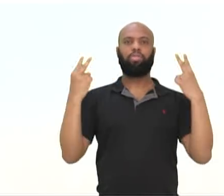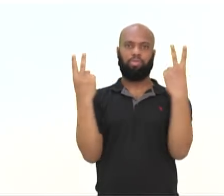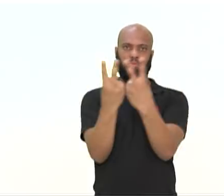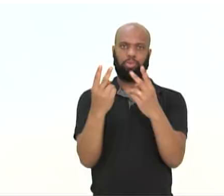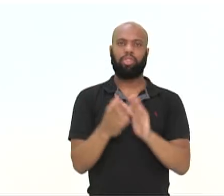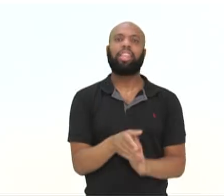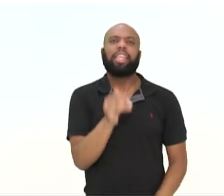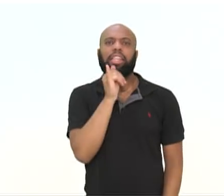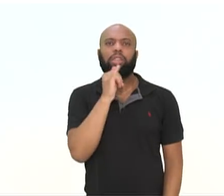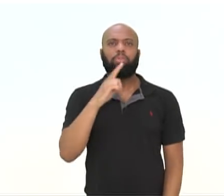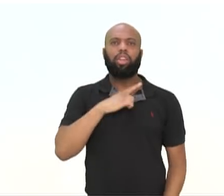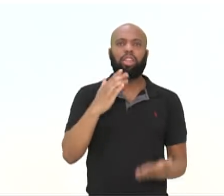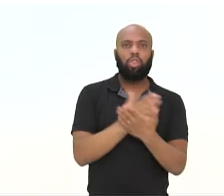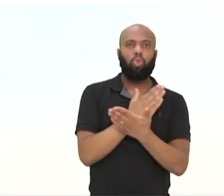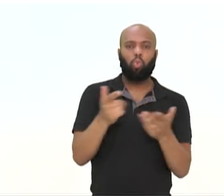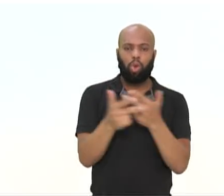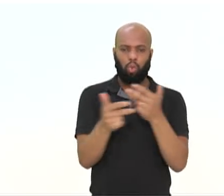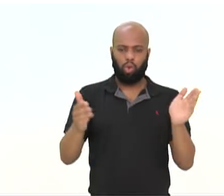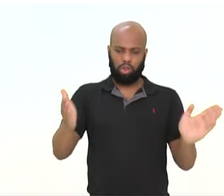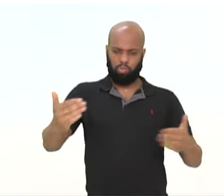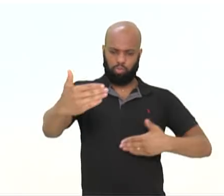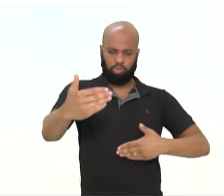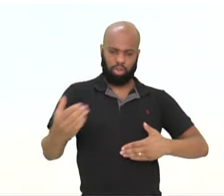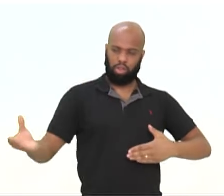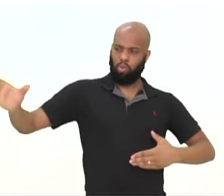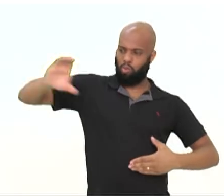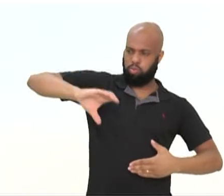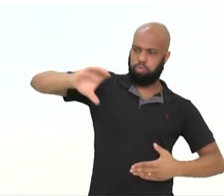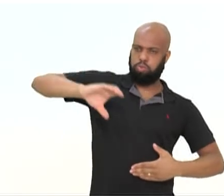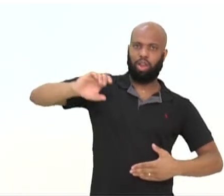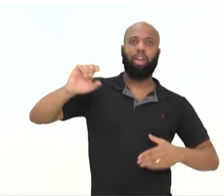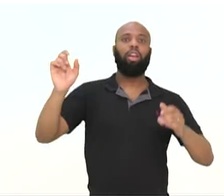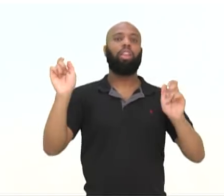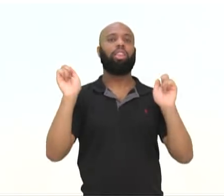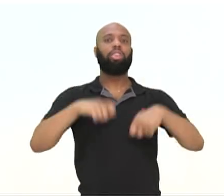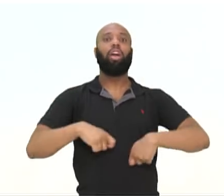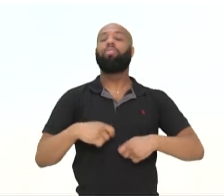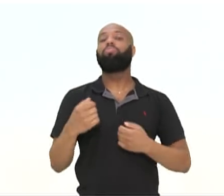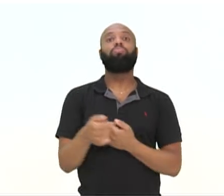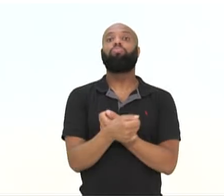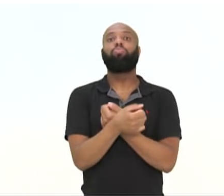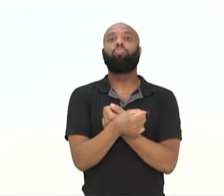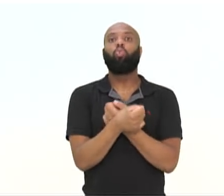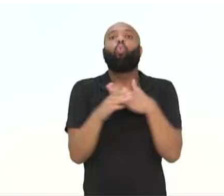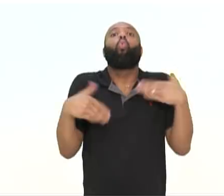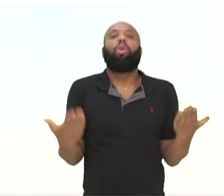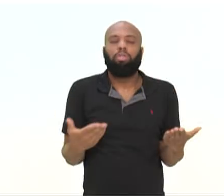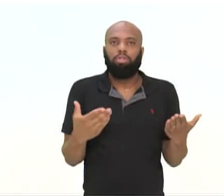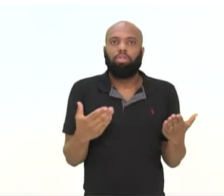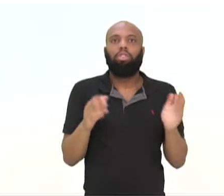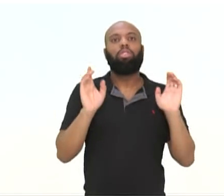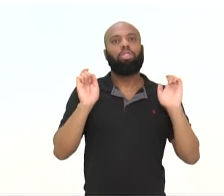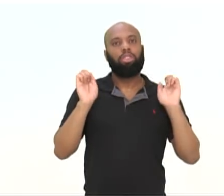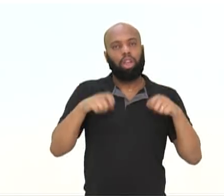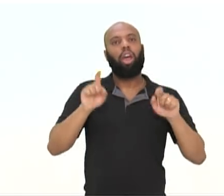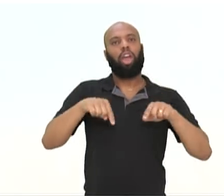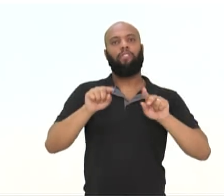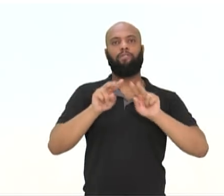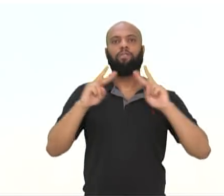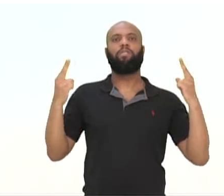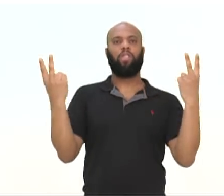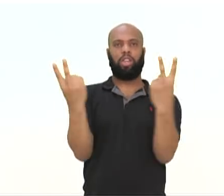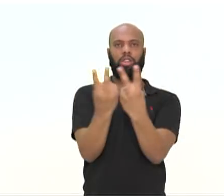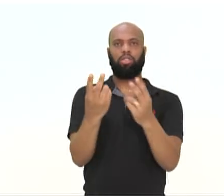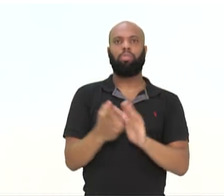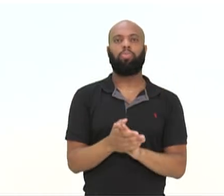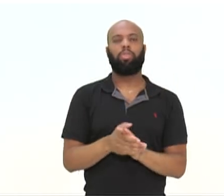quanto que cabe nele? É a ideia de capacidade, certo? E a capacidade, normalmente, capacidade e volume é a mesma ideia, mas a gente usa mais